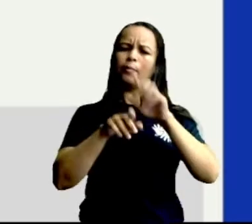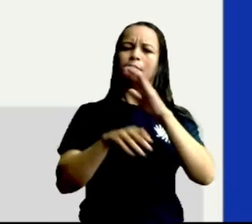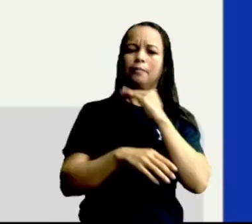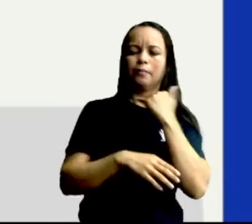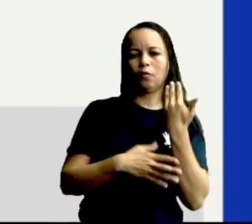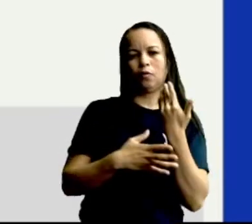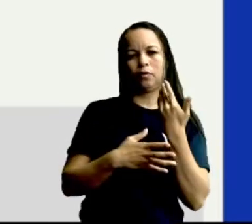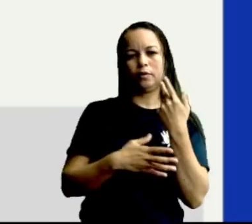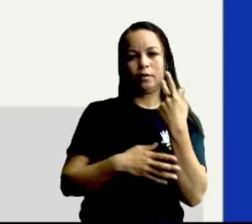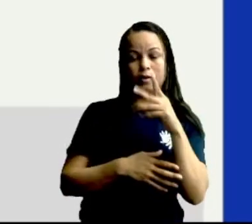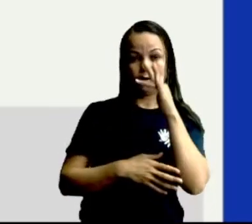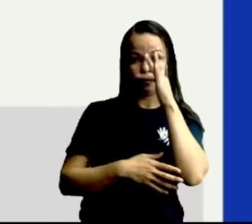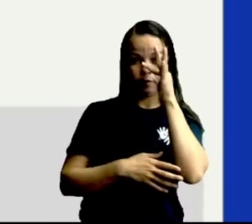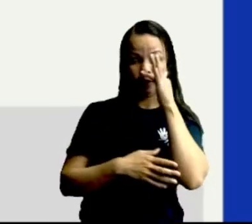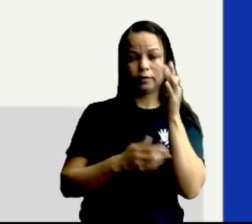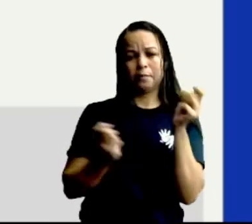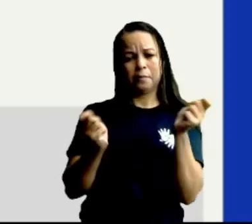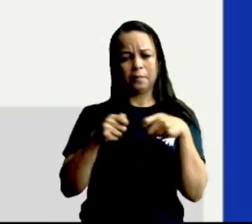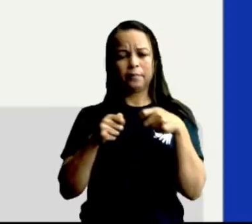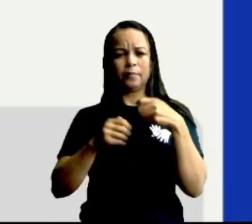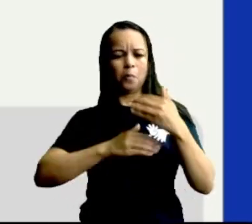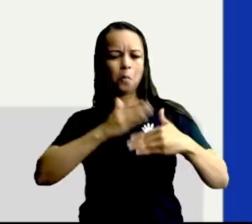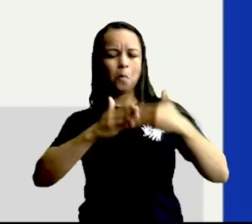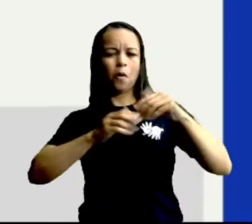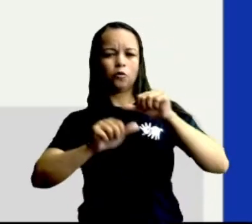de perceber